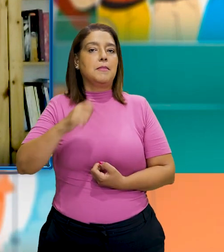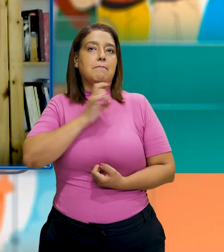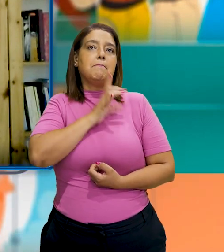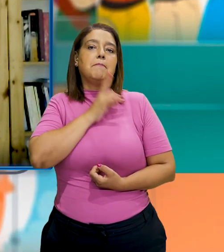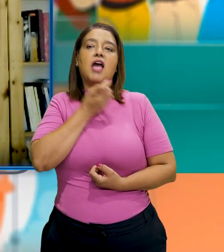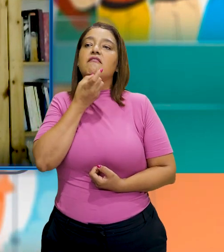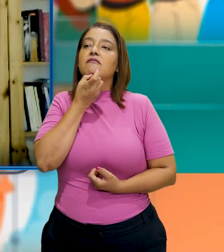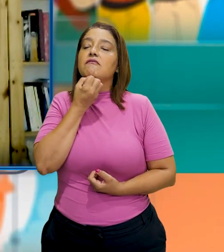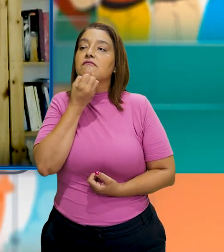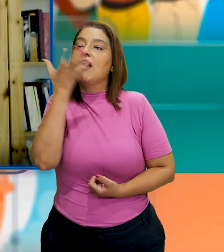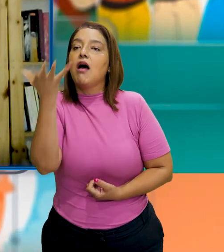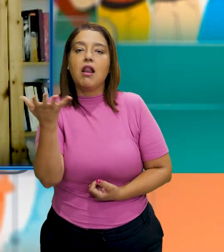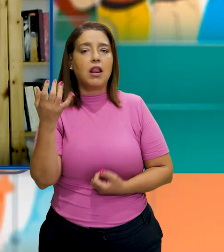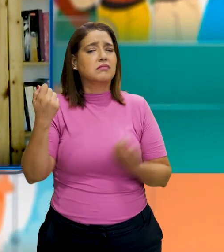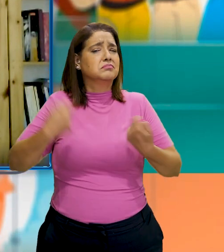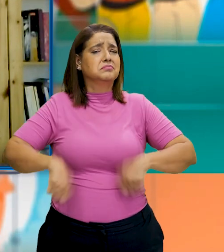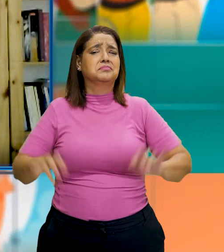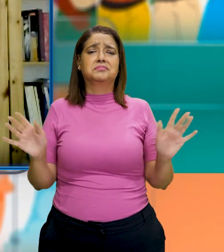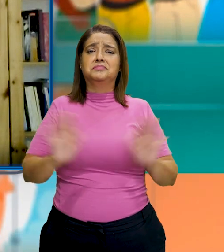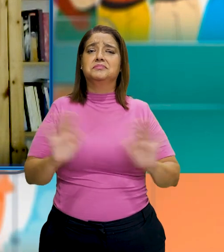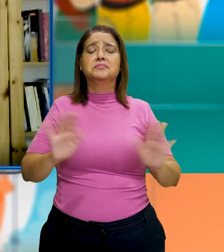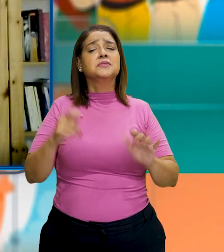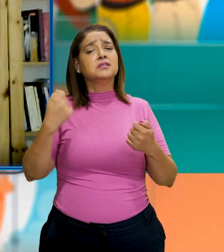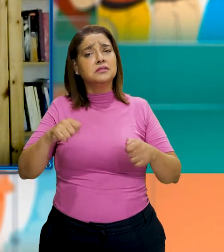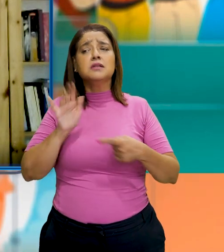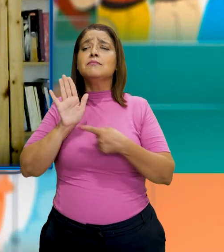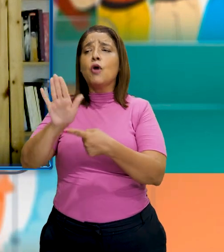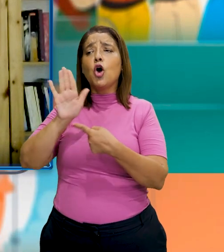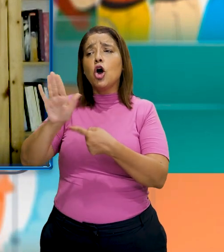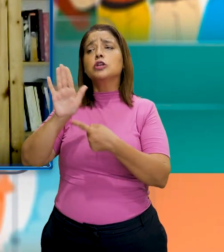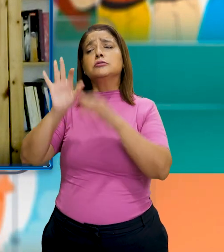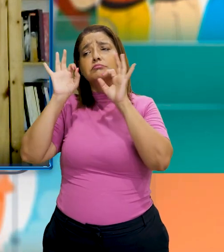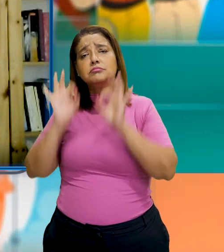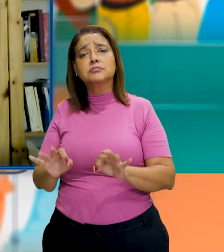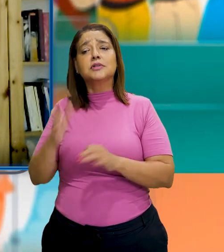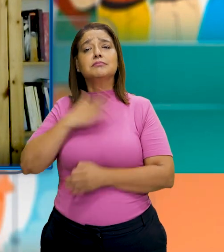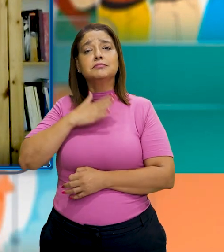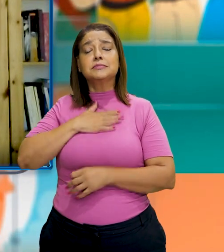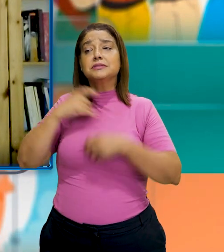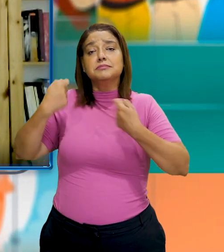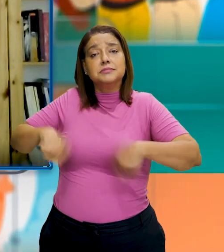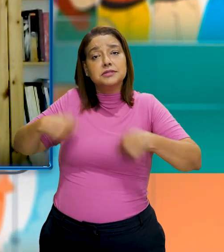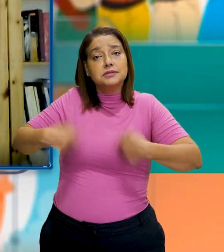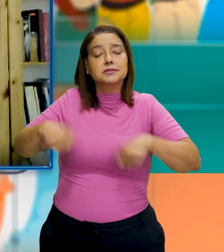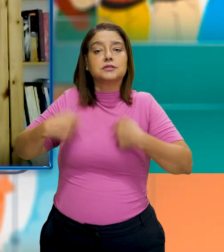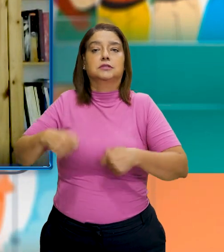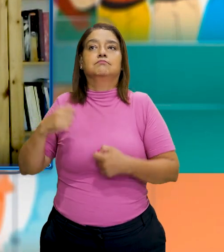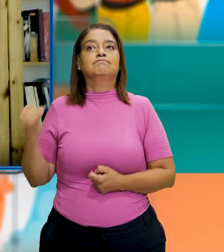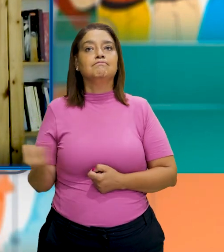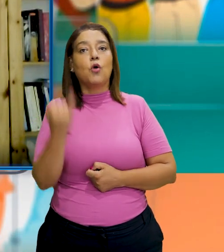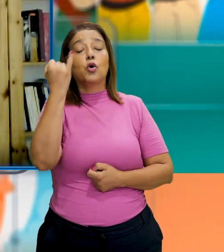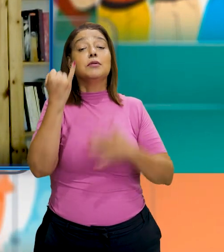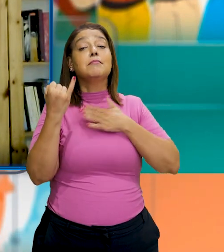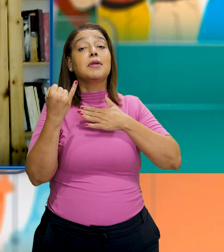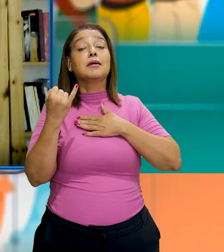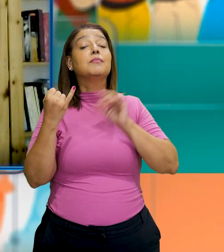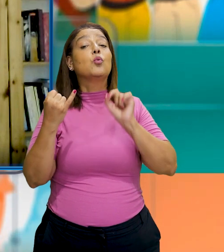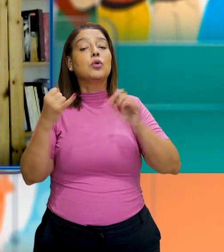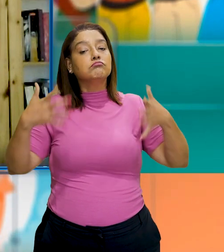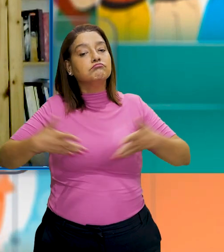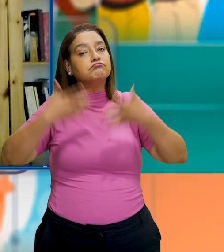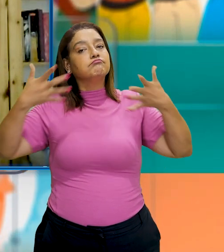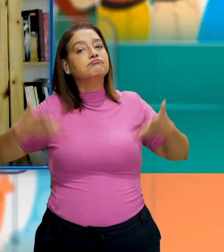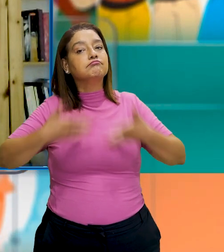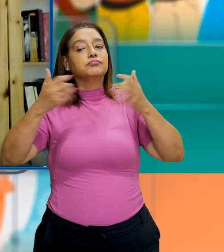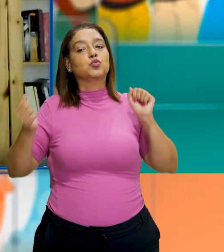medo de falar em termos de sentimento, e deixa também muito claro quais são as suas necessidades. Então, deixa claro o que para você é importante, o